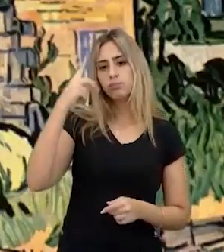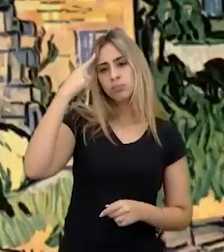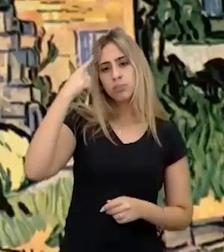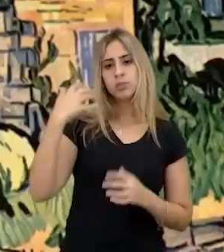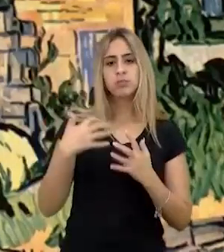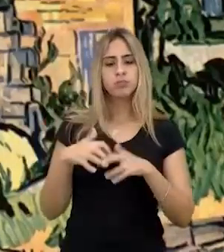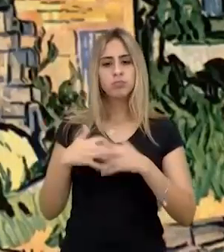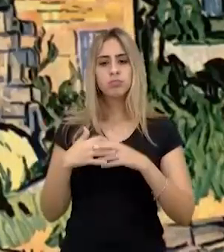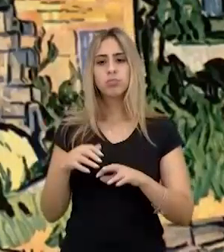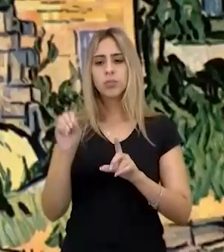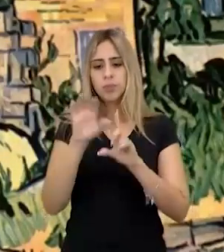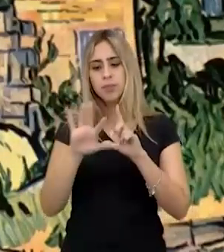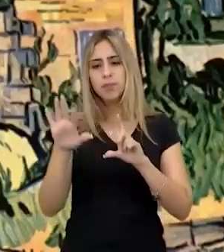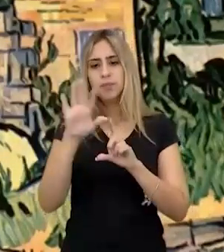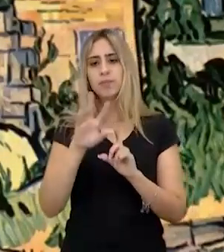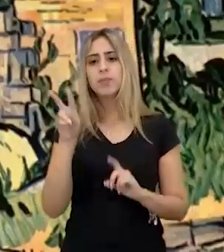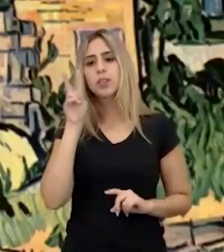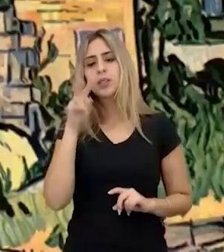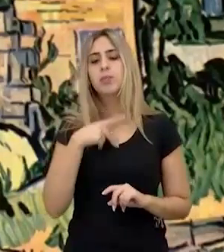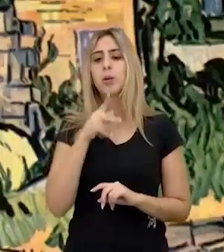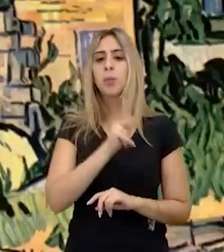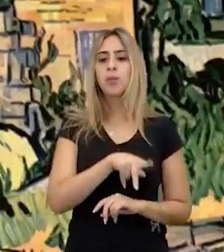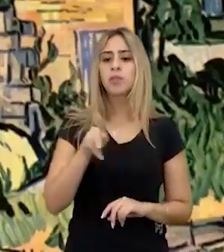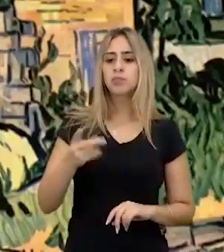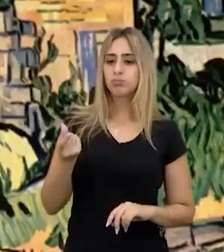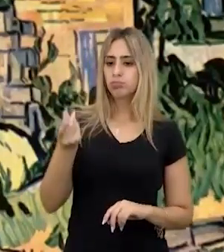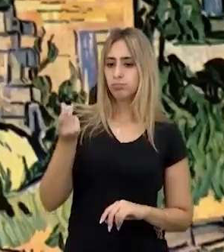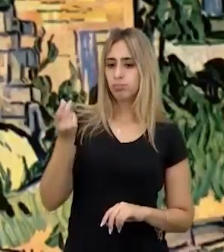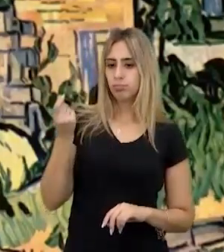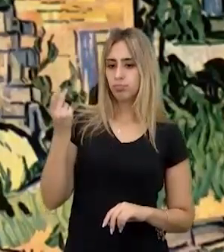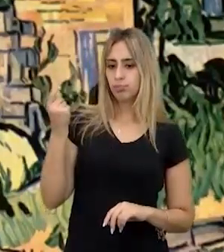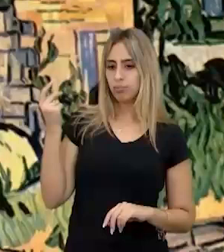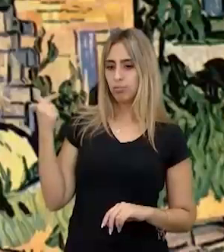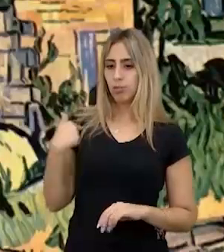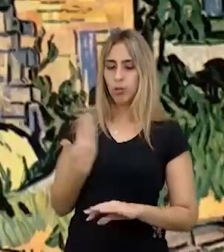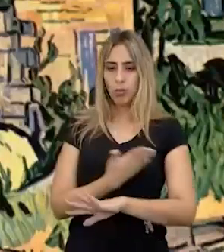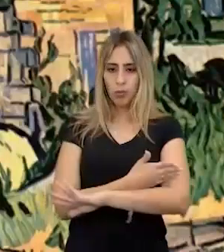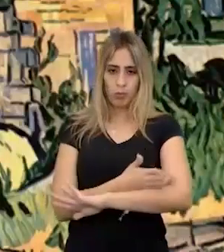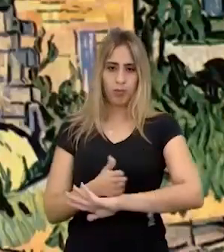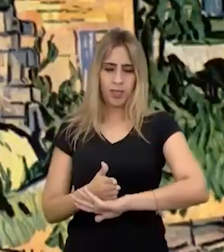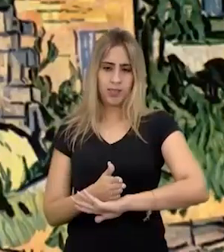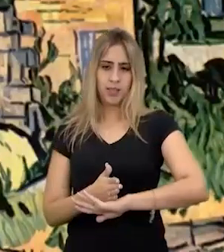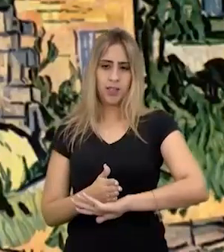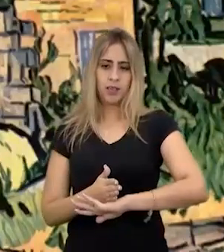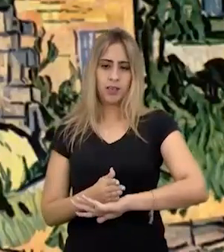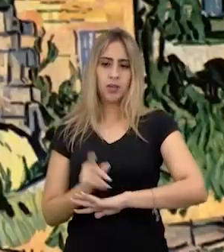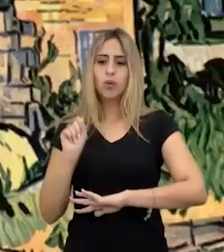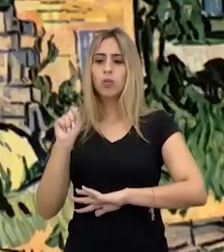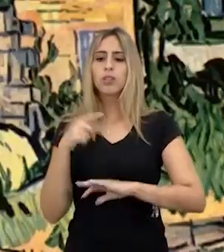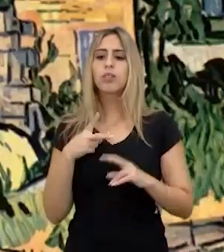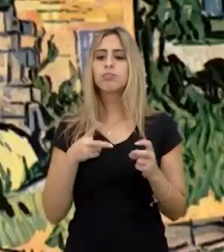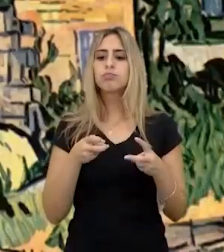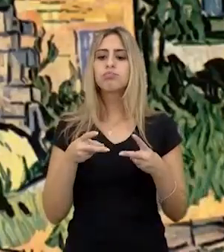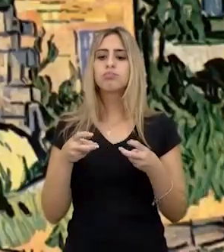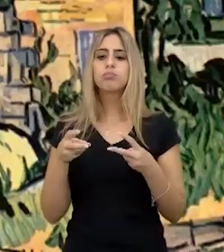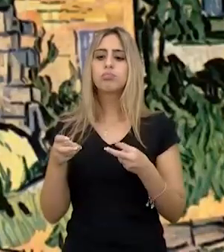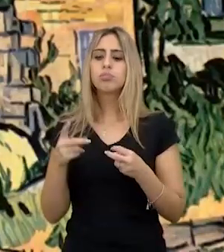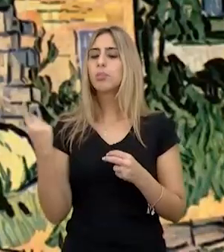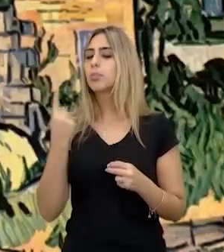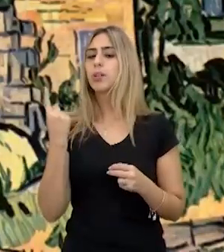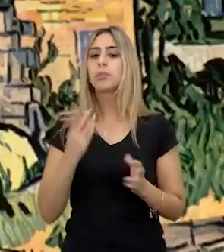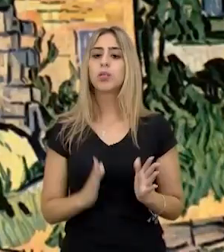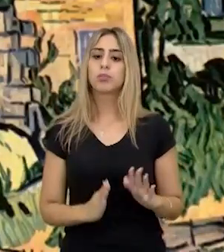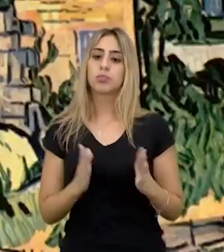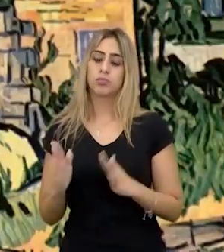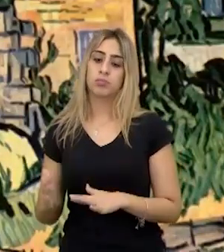pergunta que você me fez, eu penso naquele meu professor lá dos anos iniciais, ele pensa, olha, o que você está percebendo de primeiro momento?